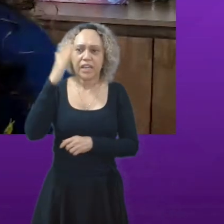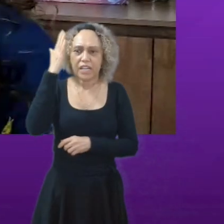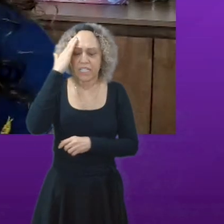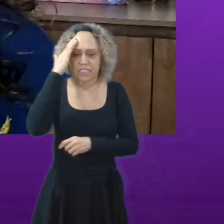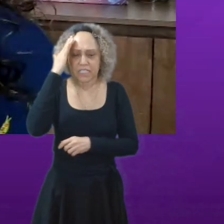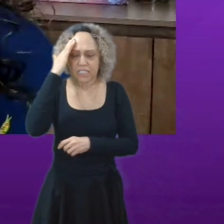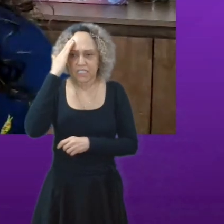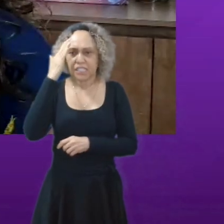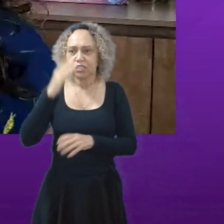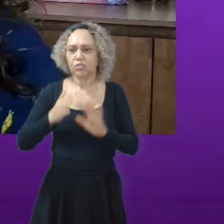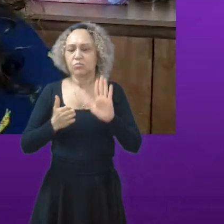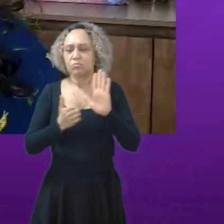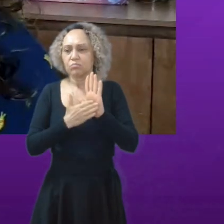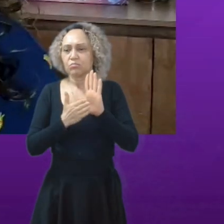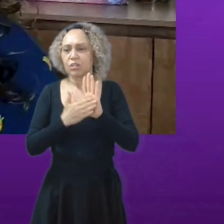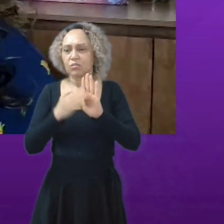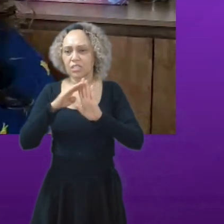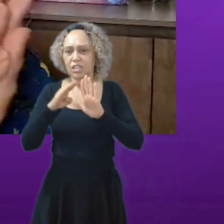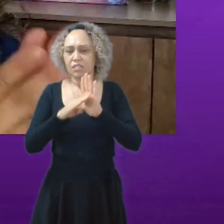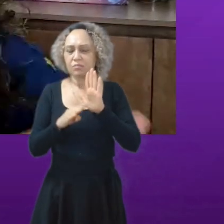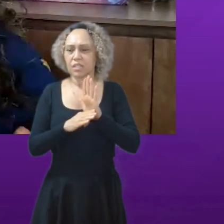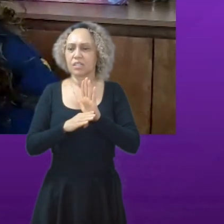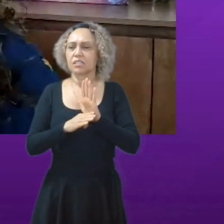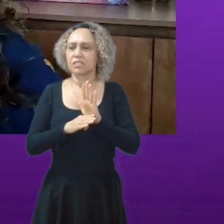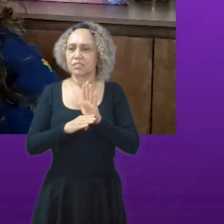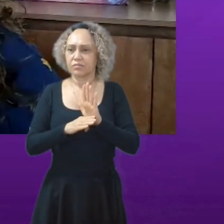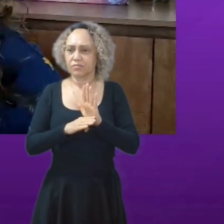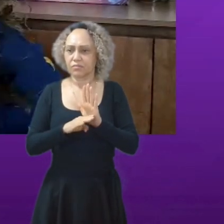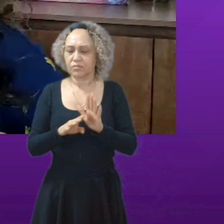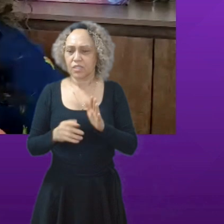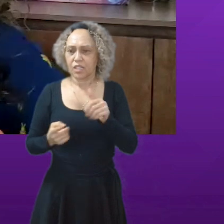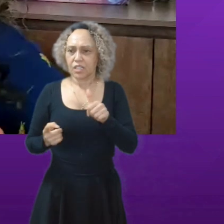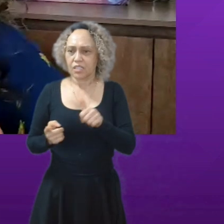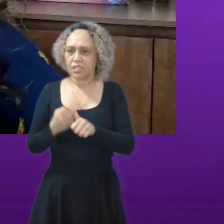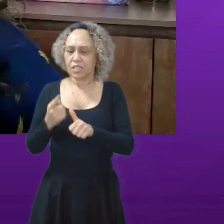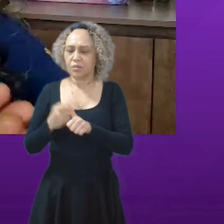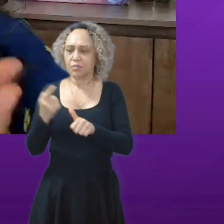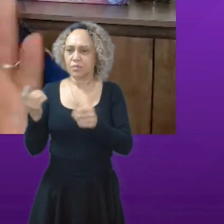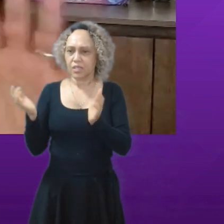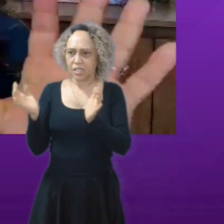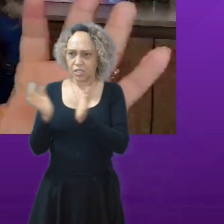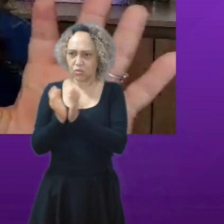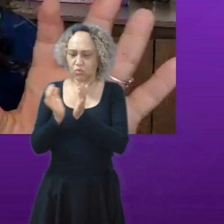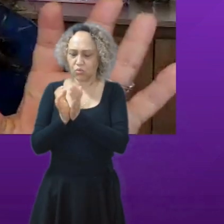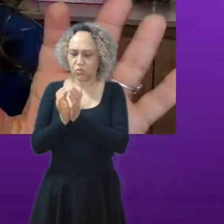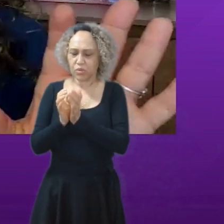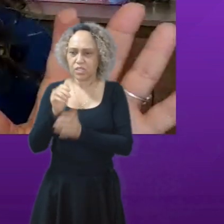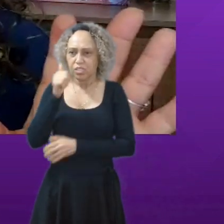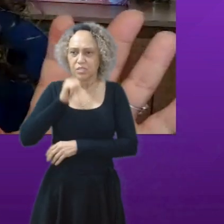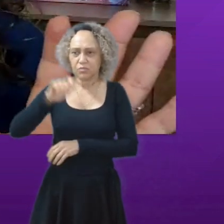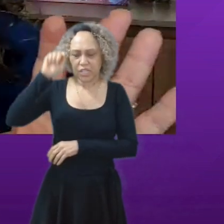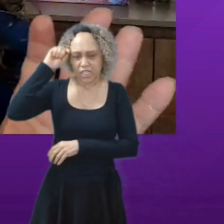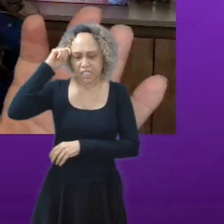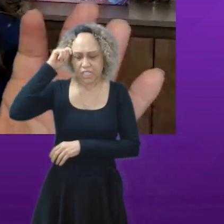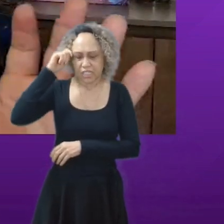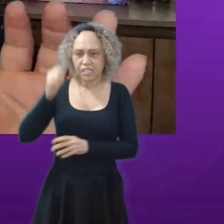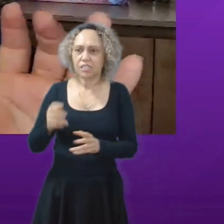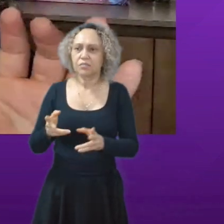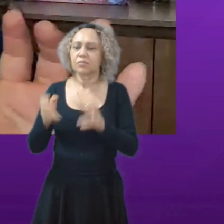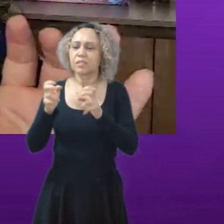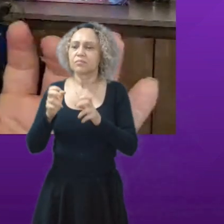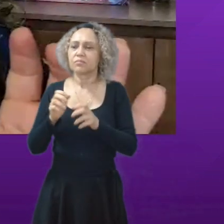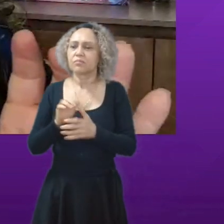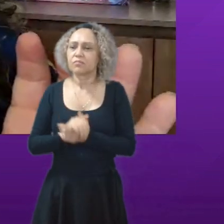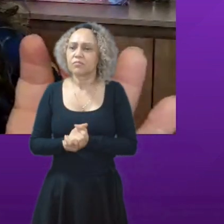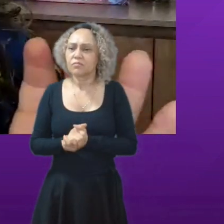como de estarem juntas. Na primeira turma do Mulheres de Rede, o que a gente viu foram assim, desde mulheres, a gente